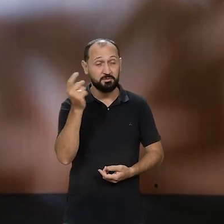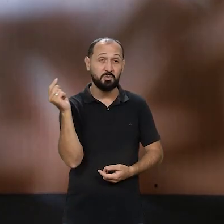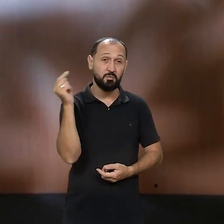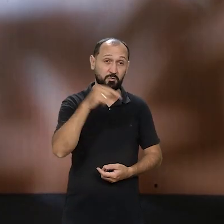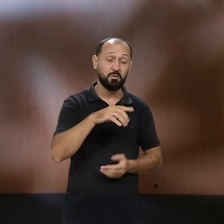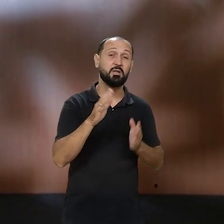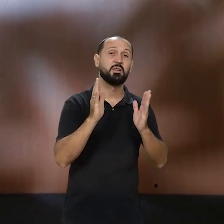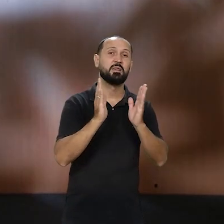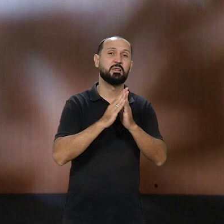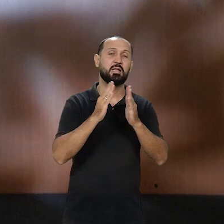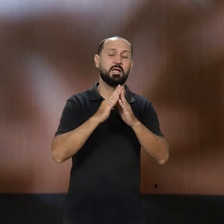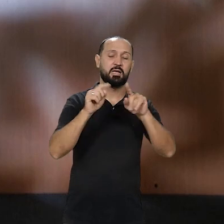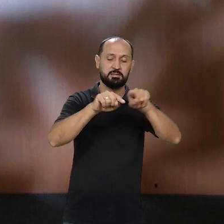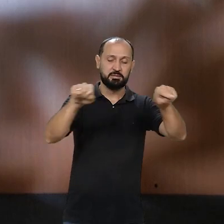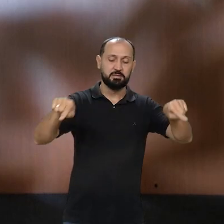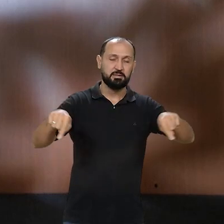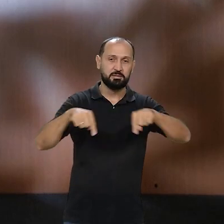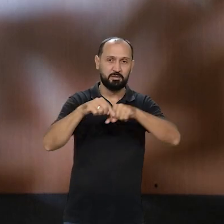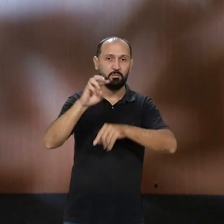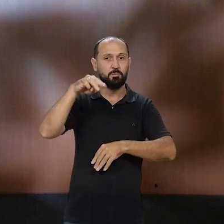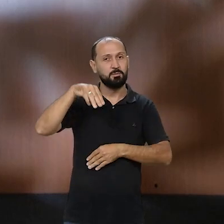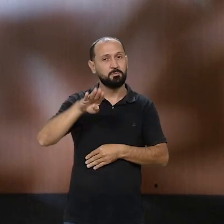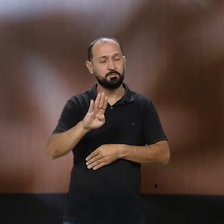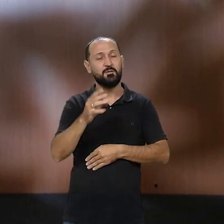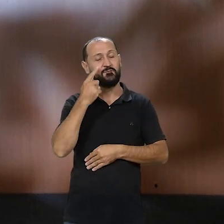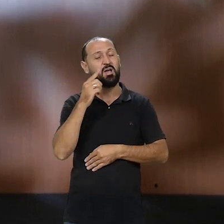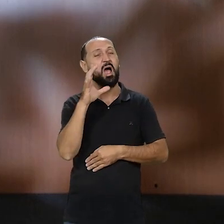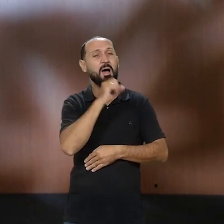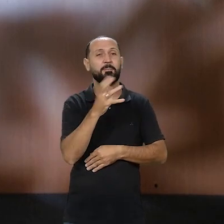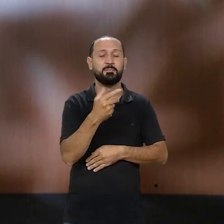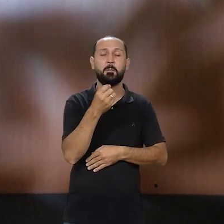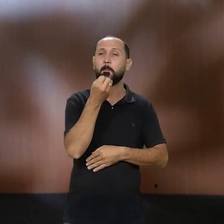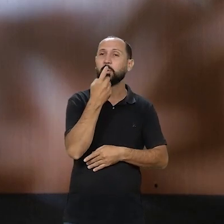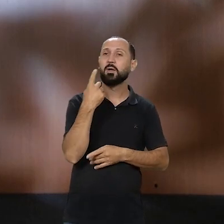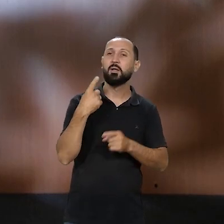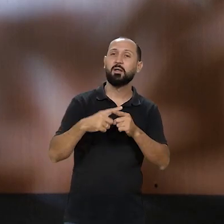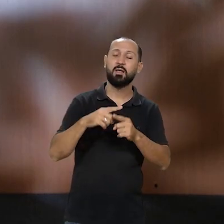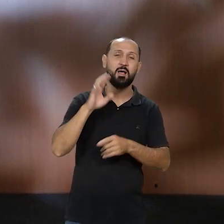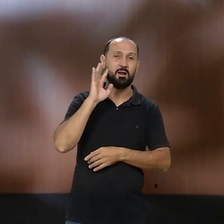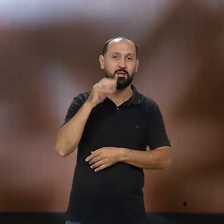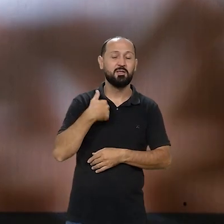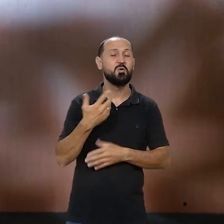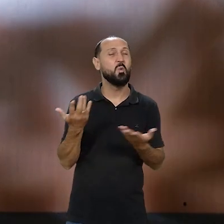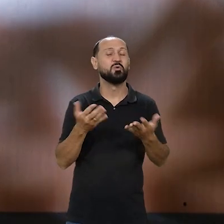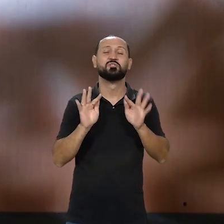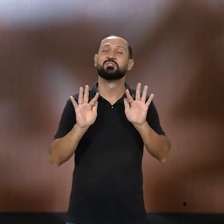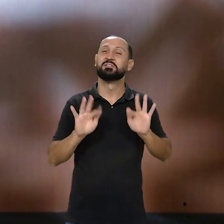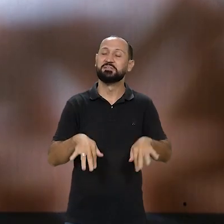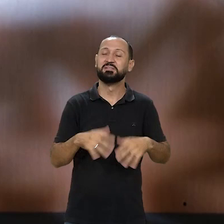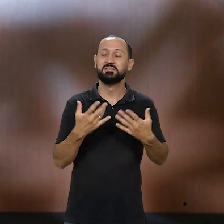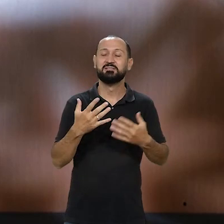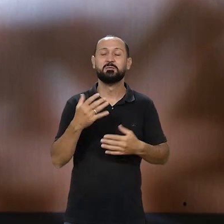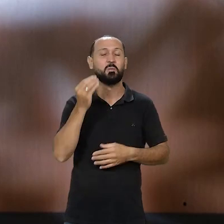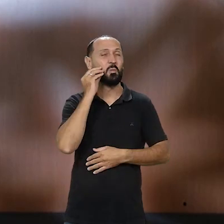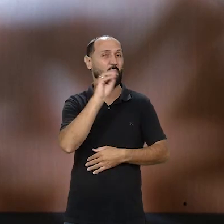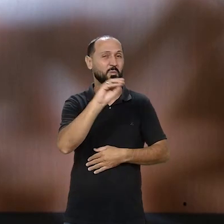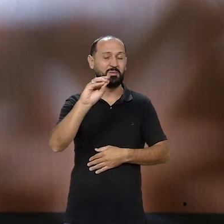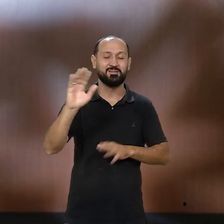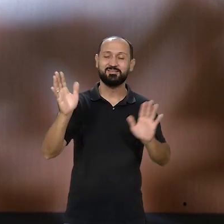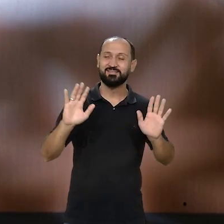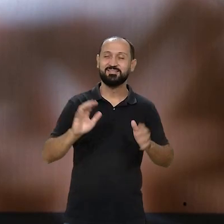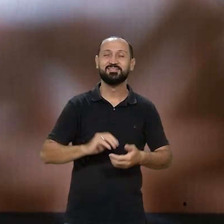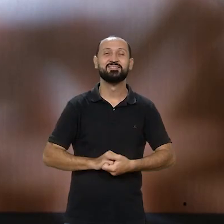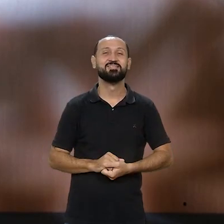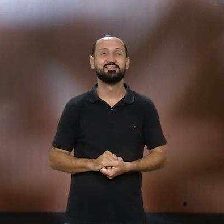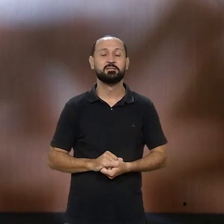E se você não deu um pulo lá na Casa Quintal Manuel de Barros, vai logo lá porque é bem legal. Eu fico por aqui, um